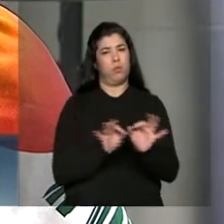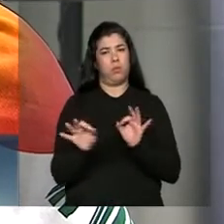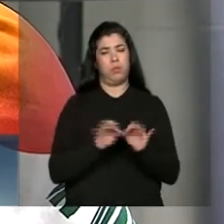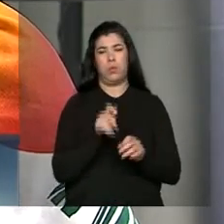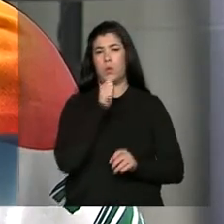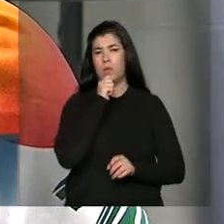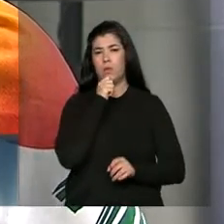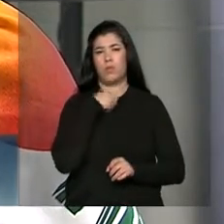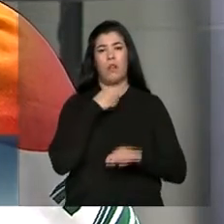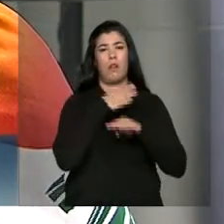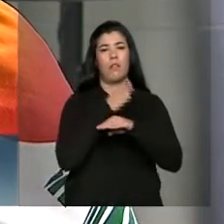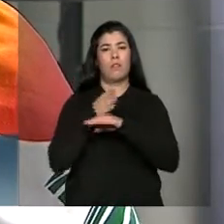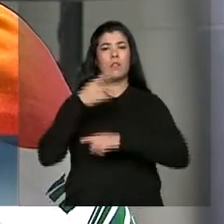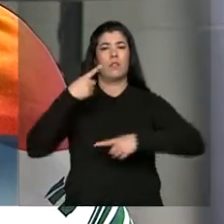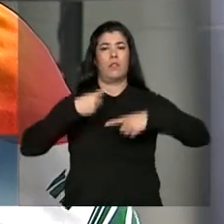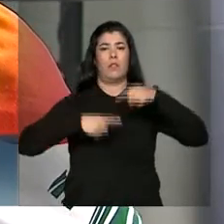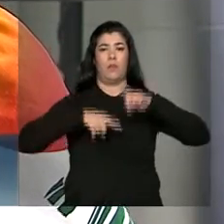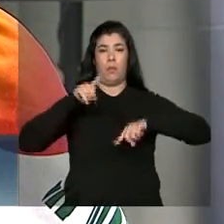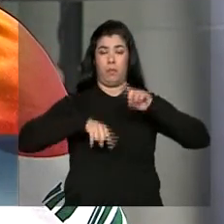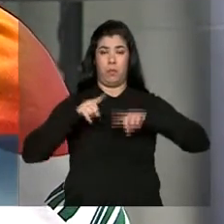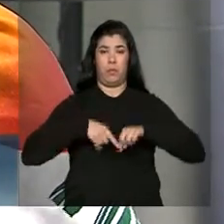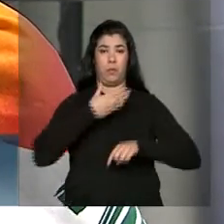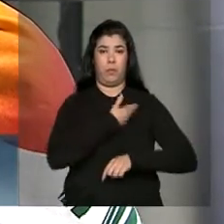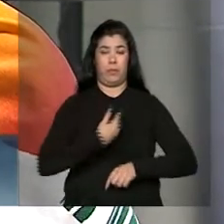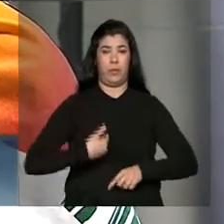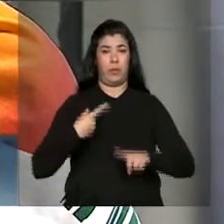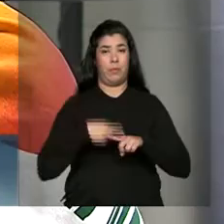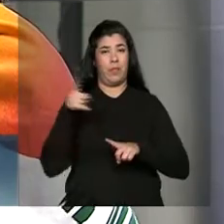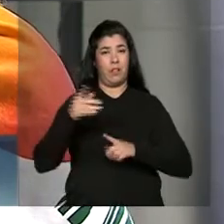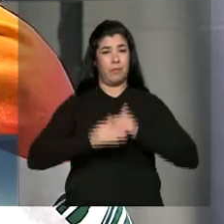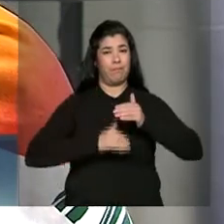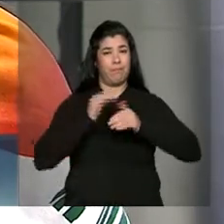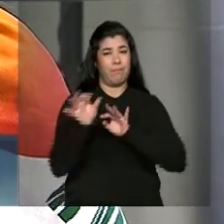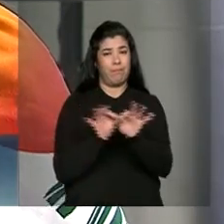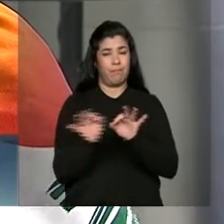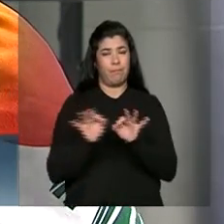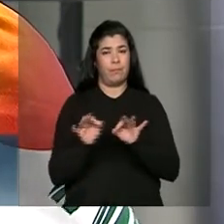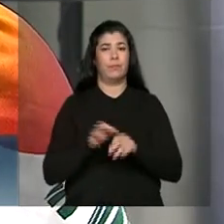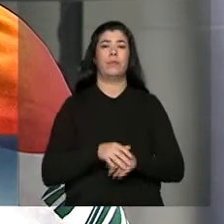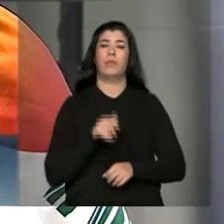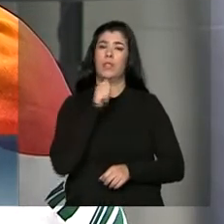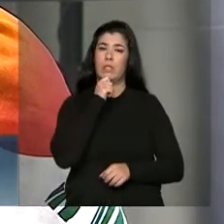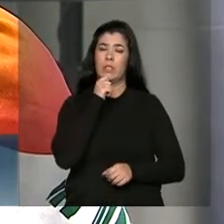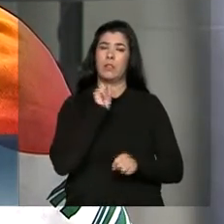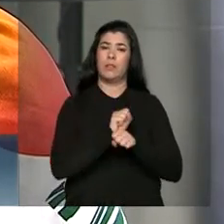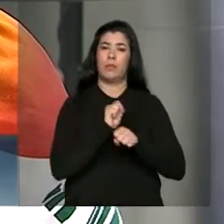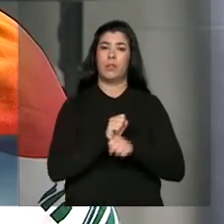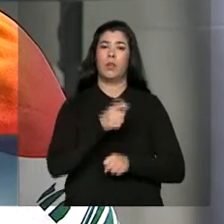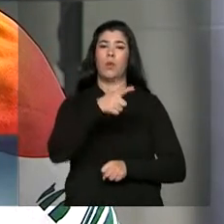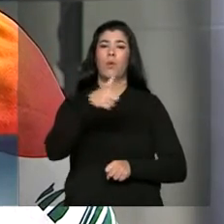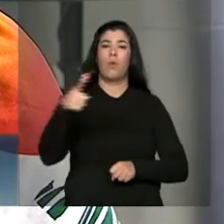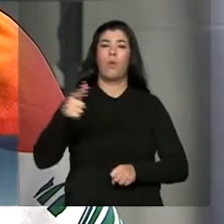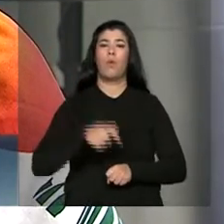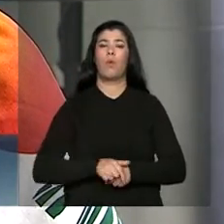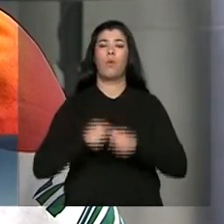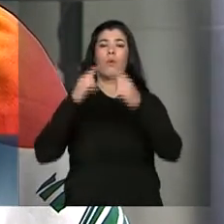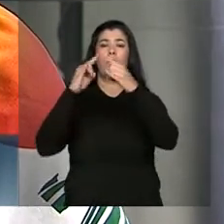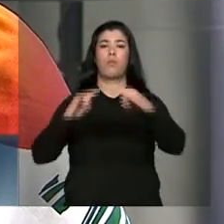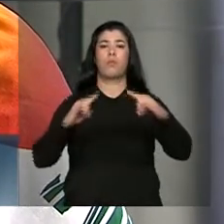temos acesso às políticas públicas, por conta que é um assentamento que está ainda no processo de organização. Mas tem vários outros aqui no Distrito Federal